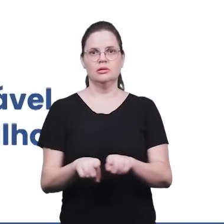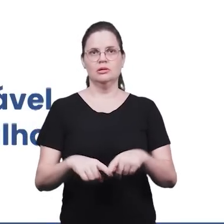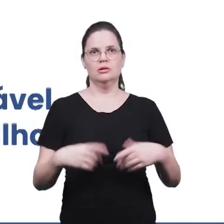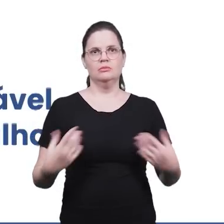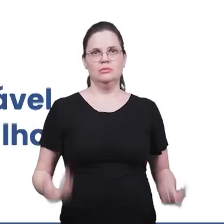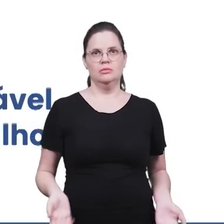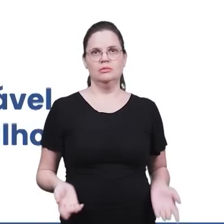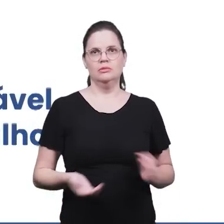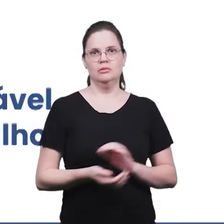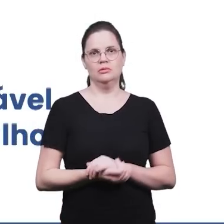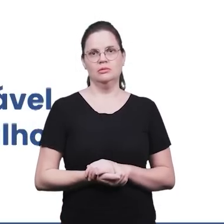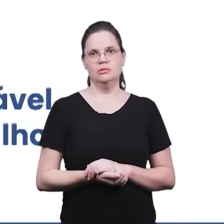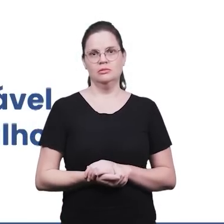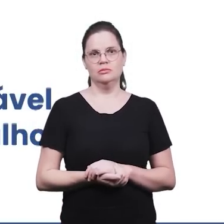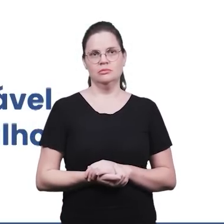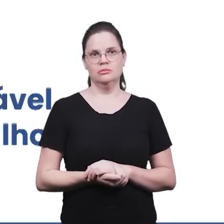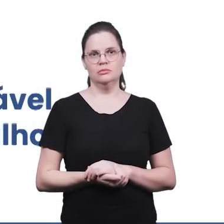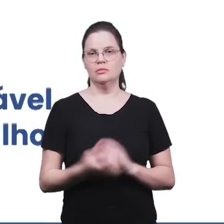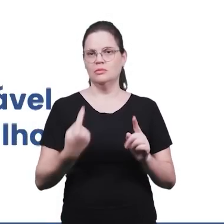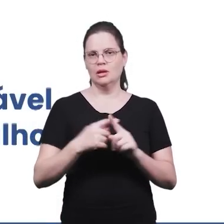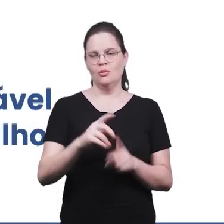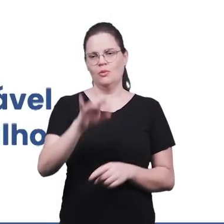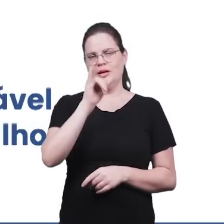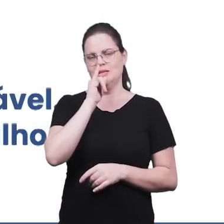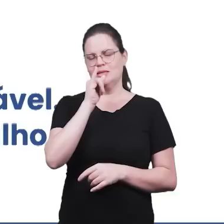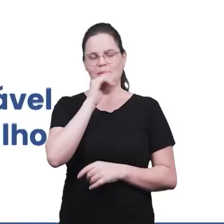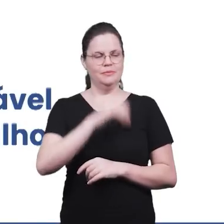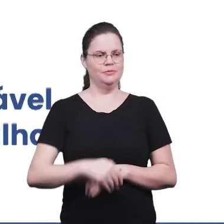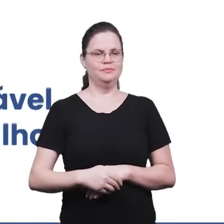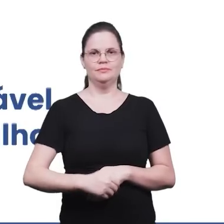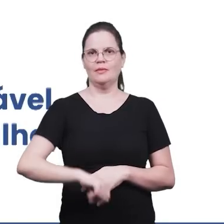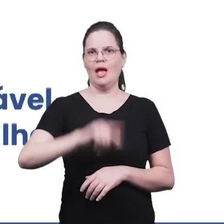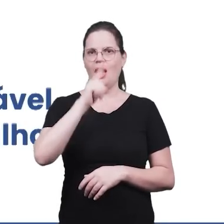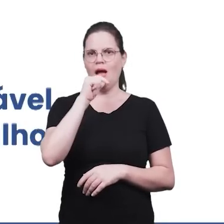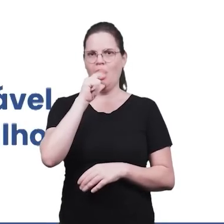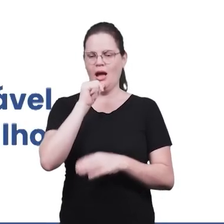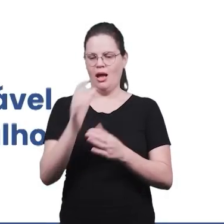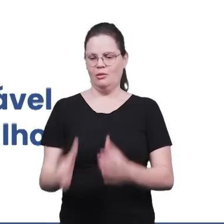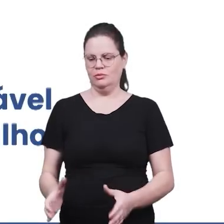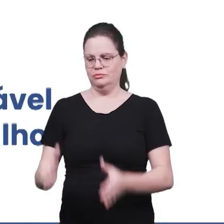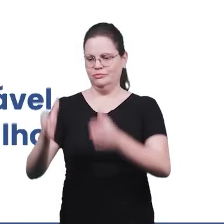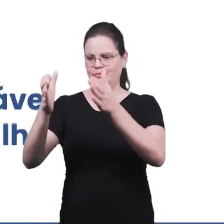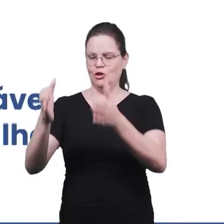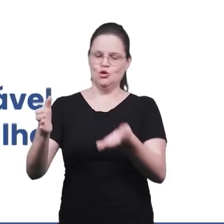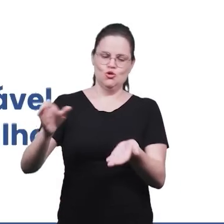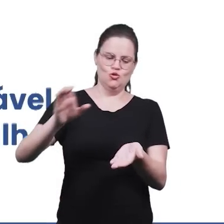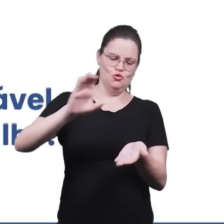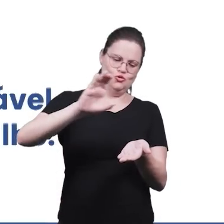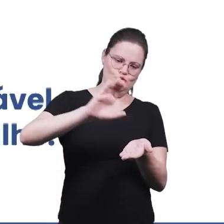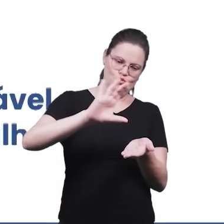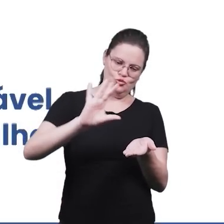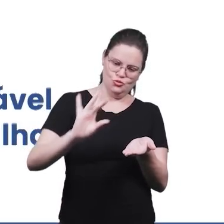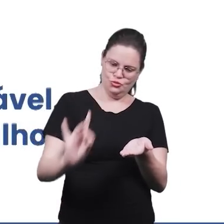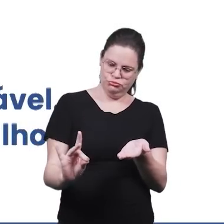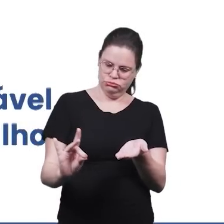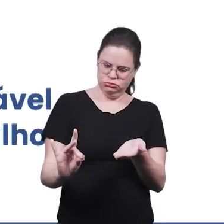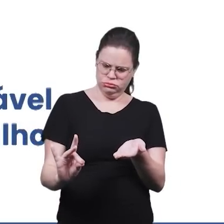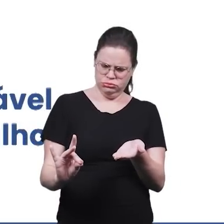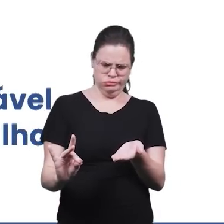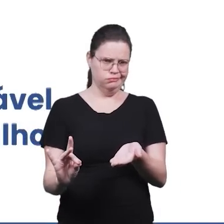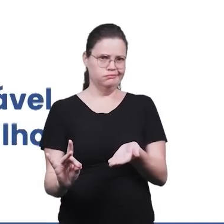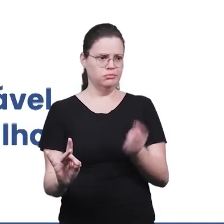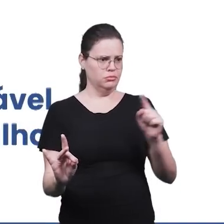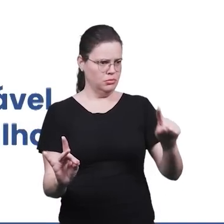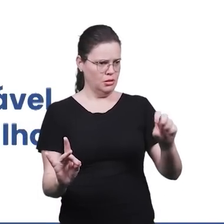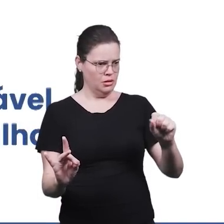o jarro de água esvaziou. Sara já sabe encher o vaso de água, não sabe, Sara?